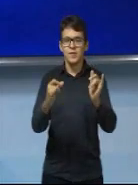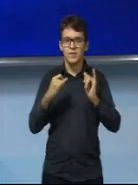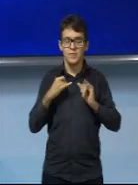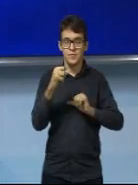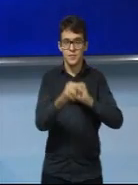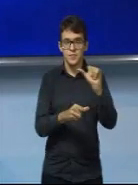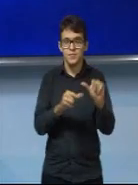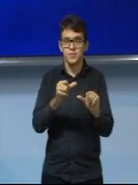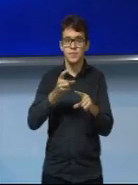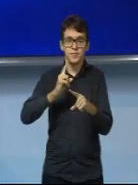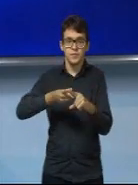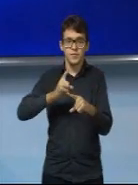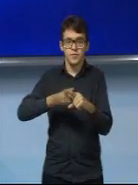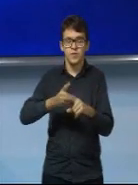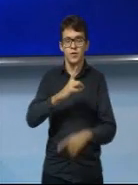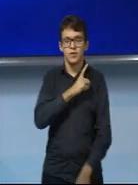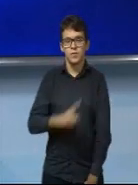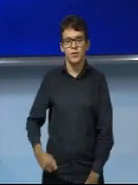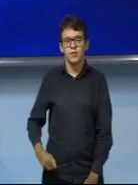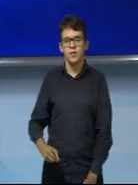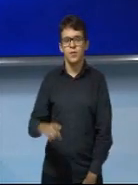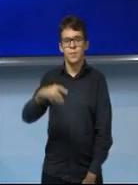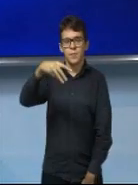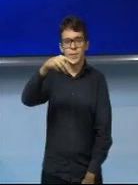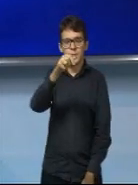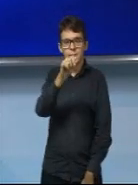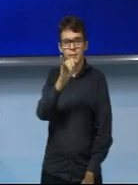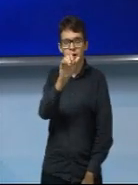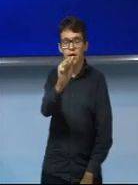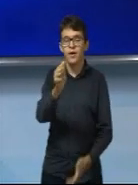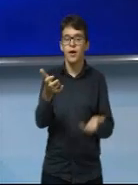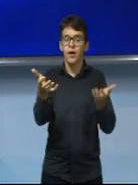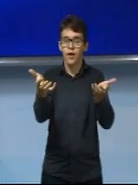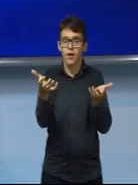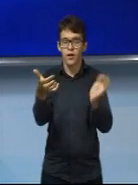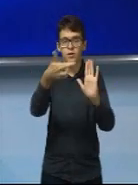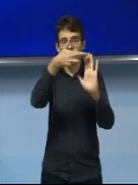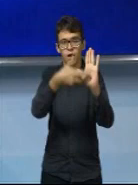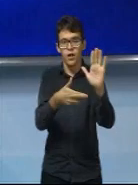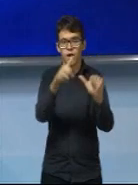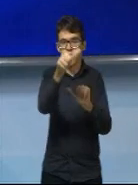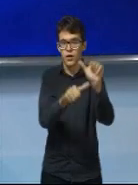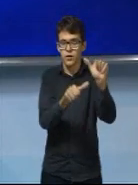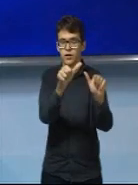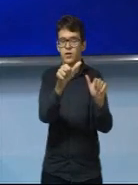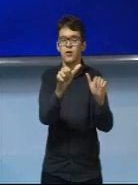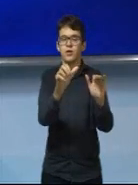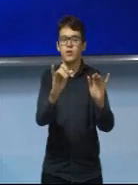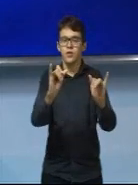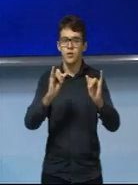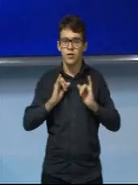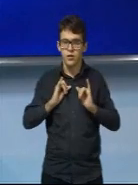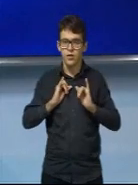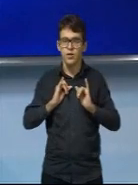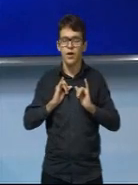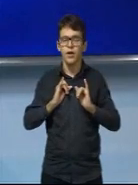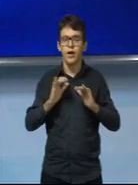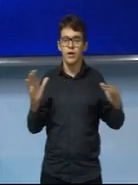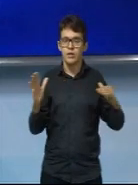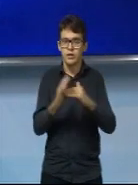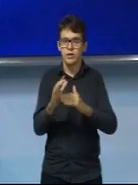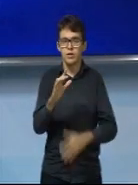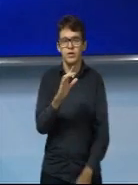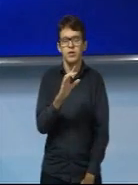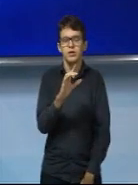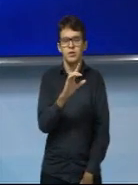intenção do presidente da Câmara, o deputado Rodrigo Maia, que esta reforma esteja concluída a sua votação nas duas casas